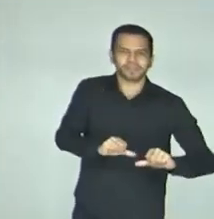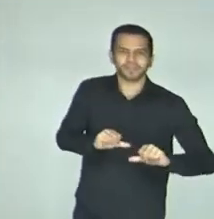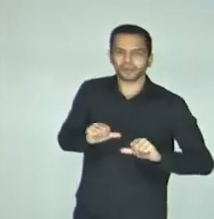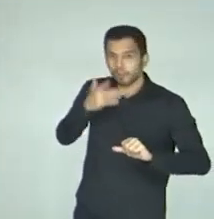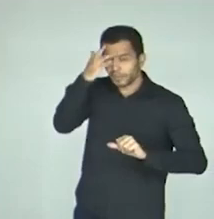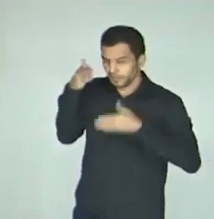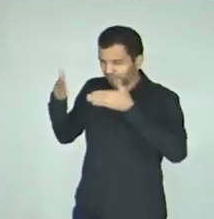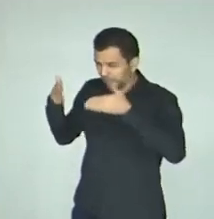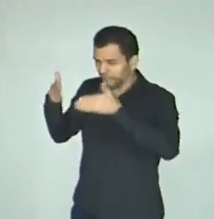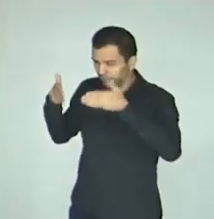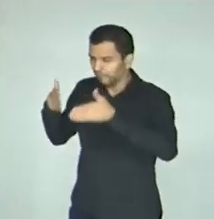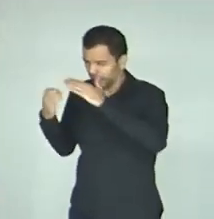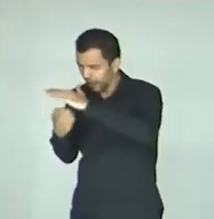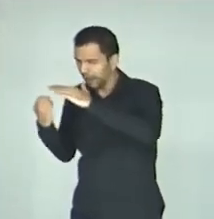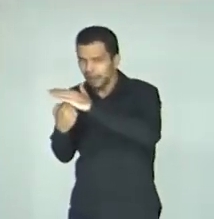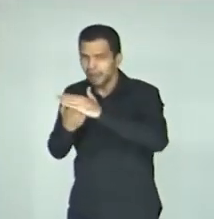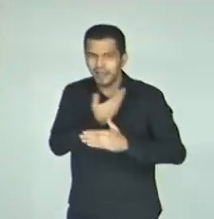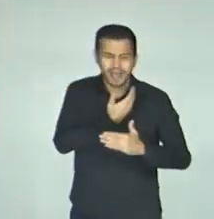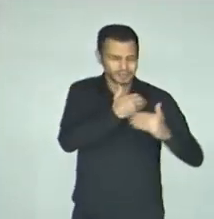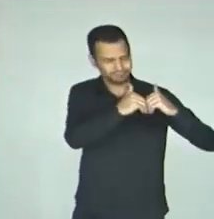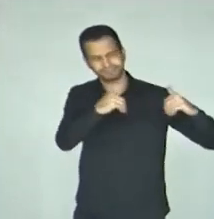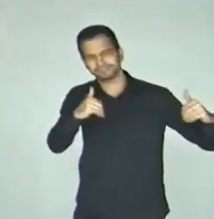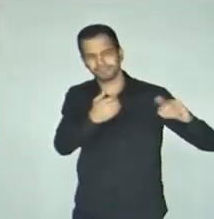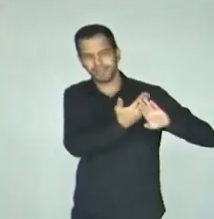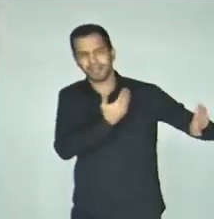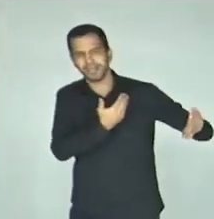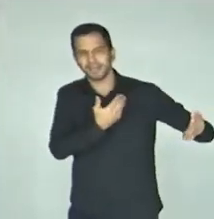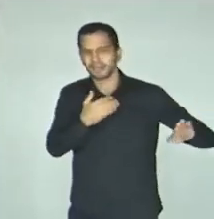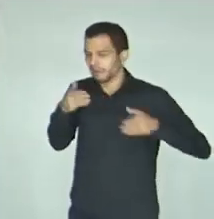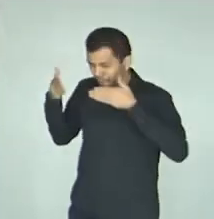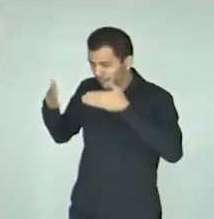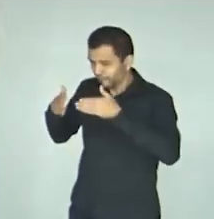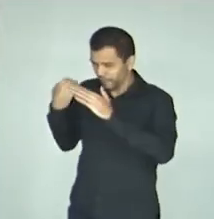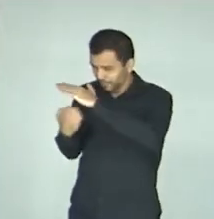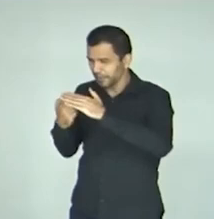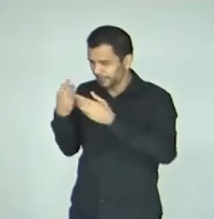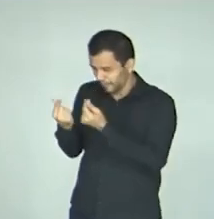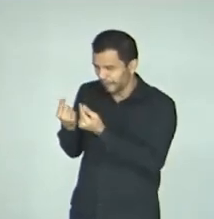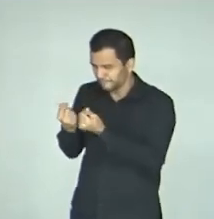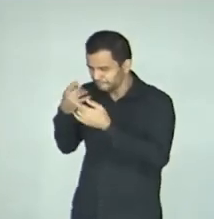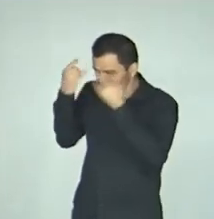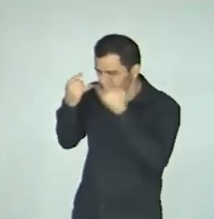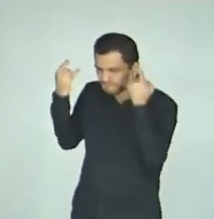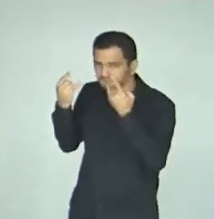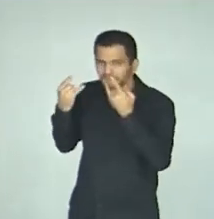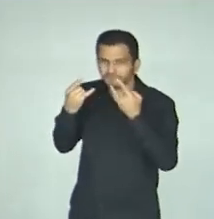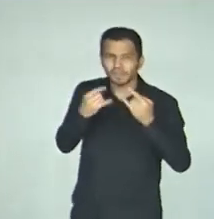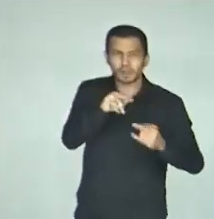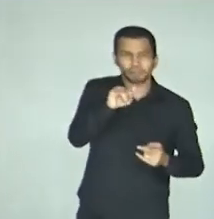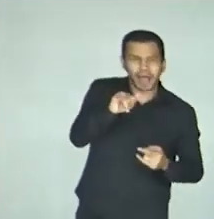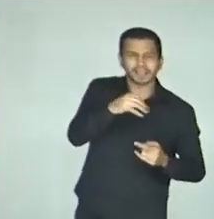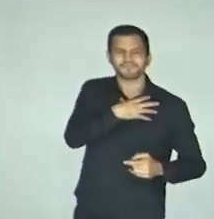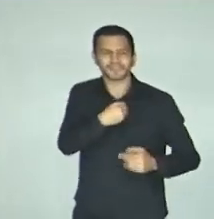separarem negócios têm feito pai e filho se separarem marido e mulher se